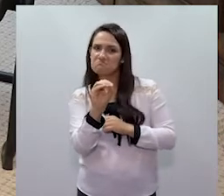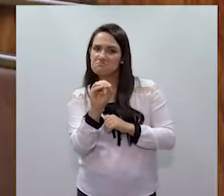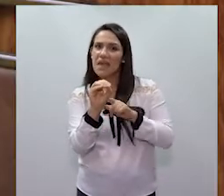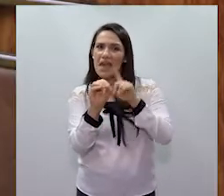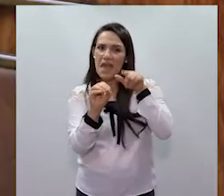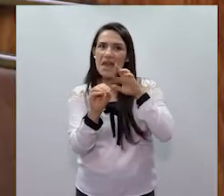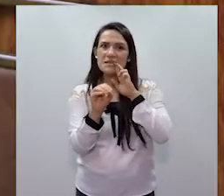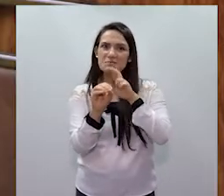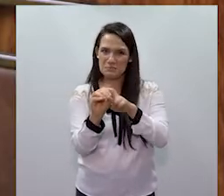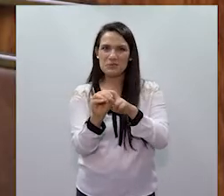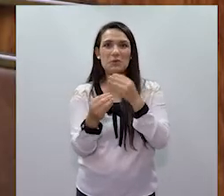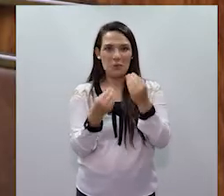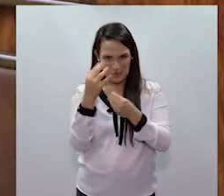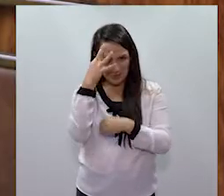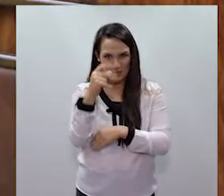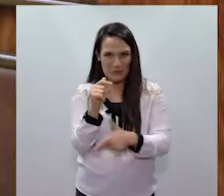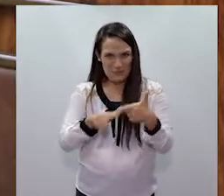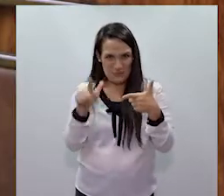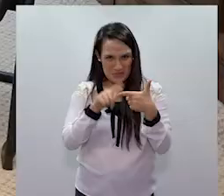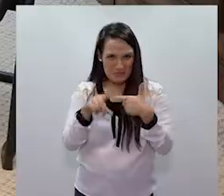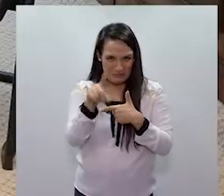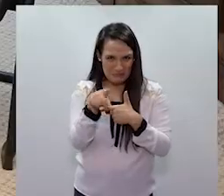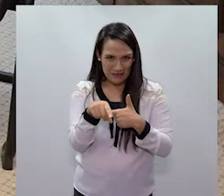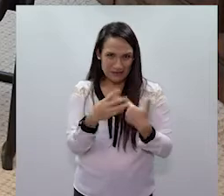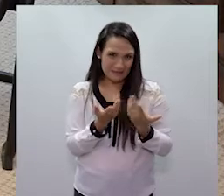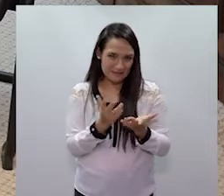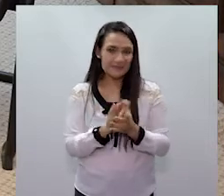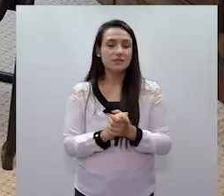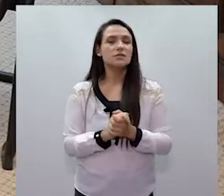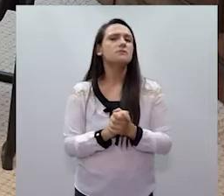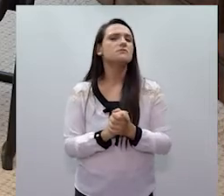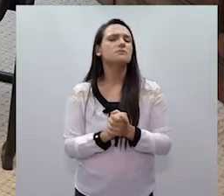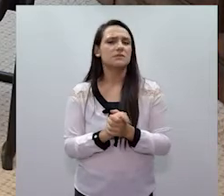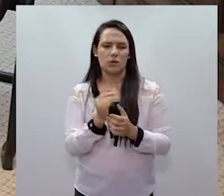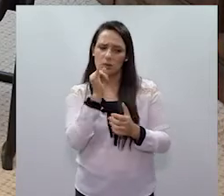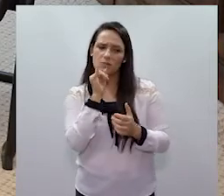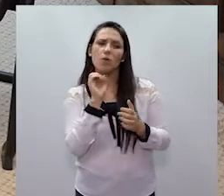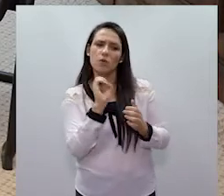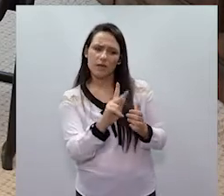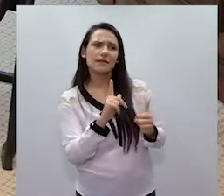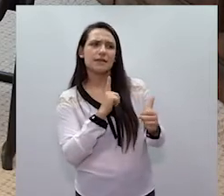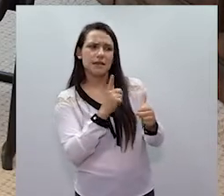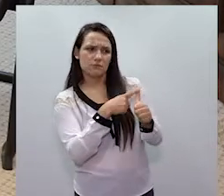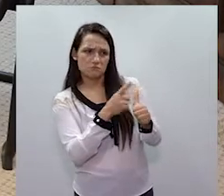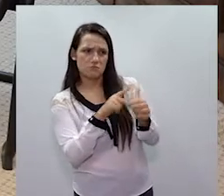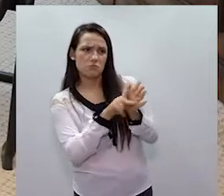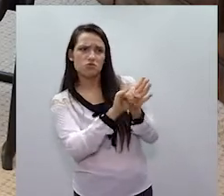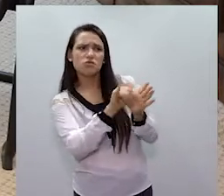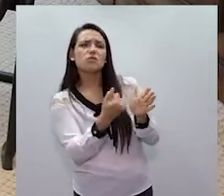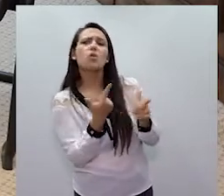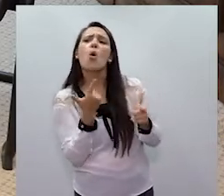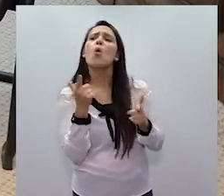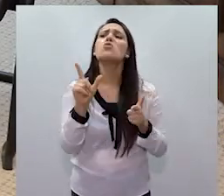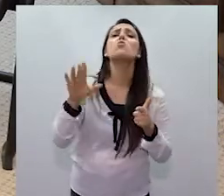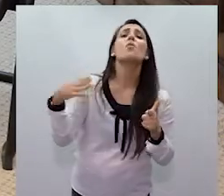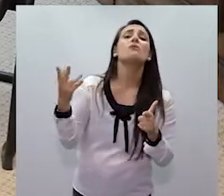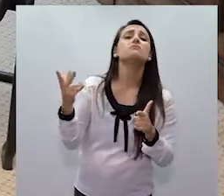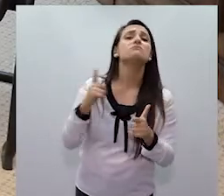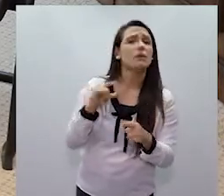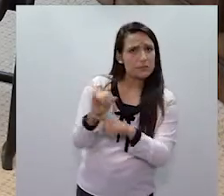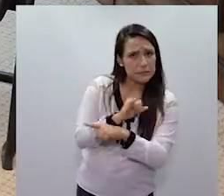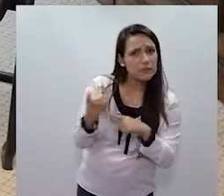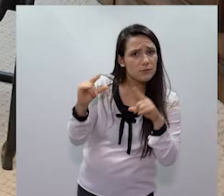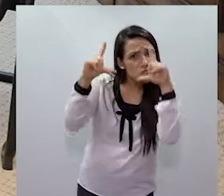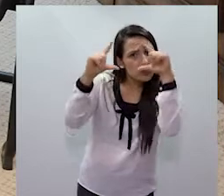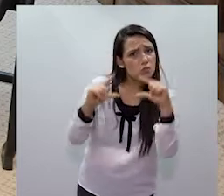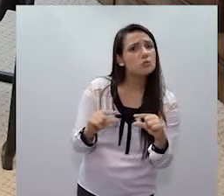para resolver o problema, equalizar isso tudo, né? Sim. O que mais? Que projetos existem, que ações são realizadas